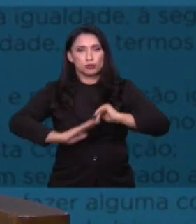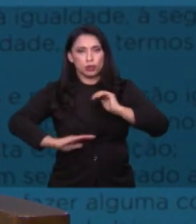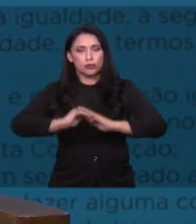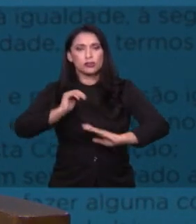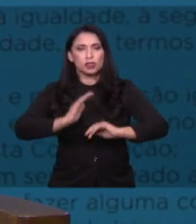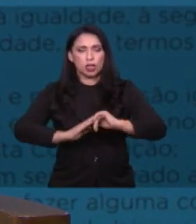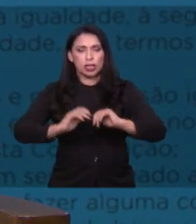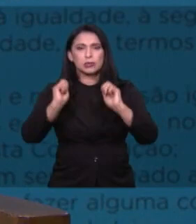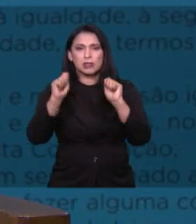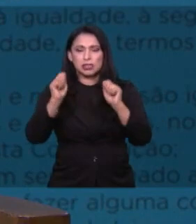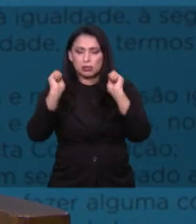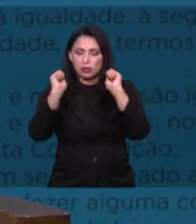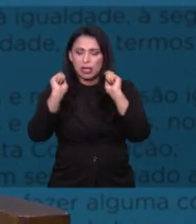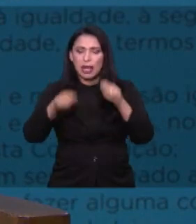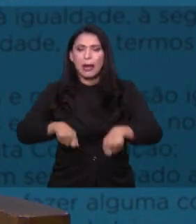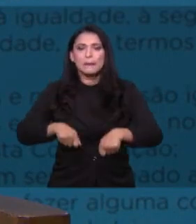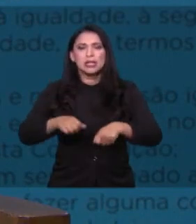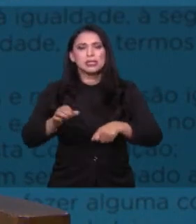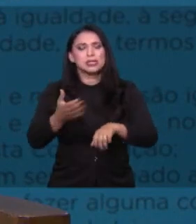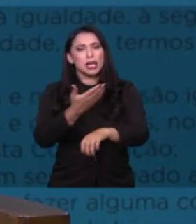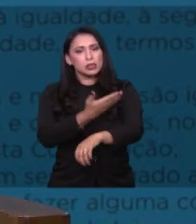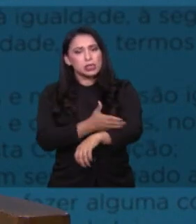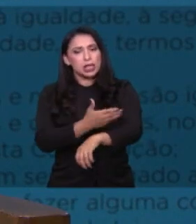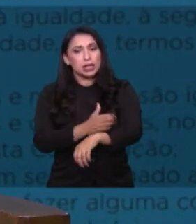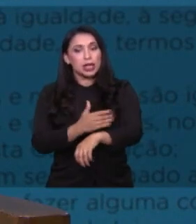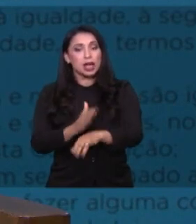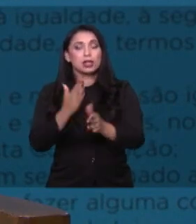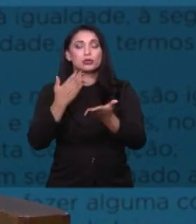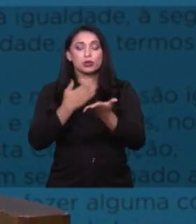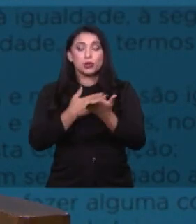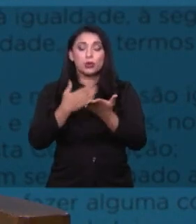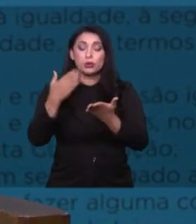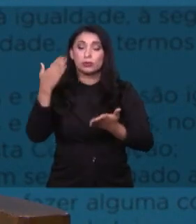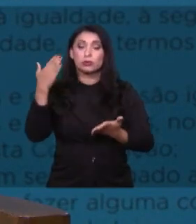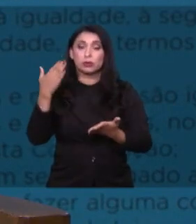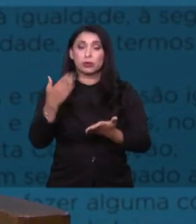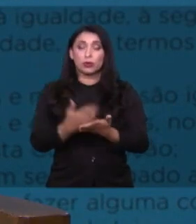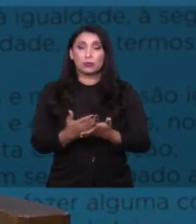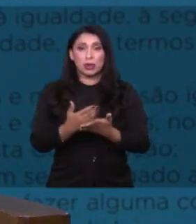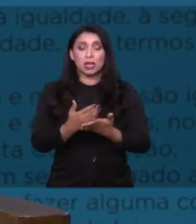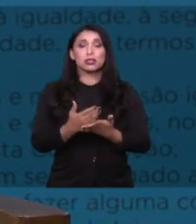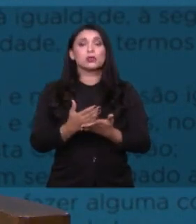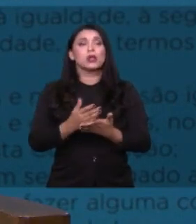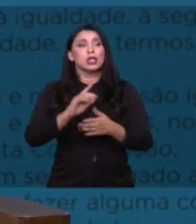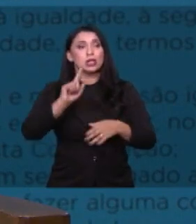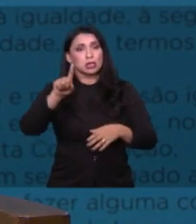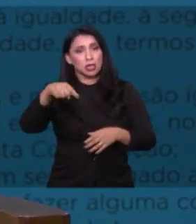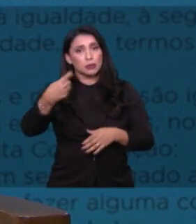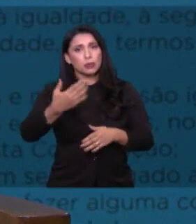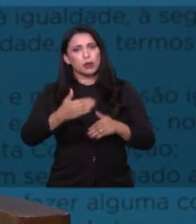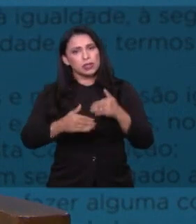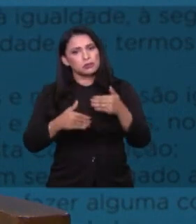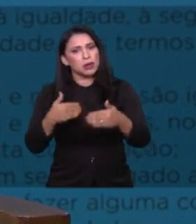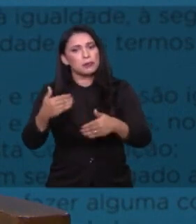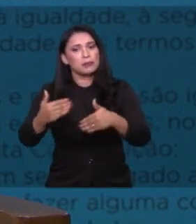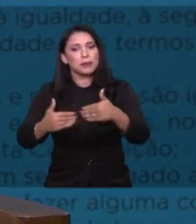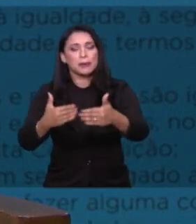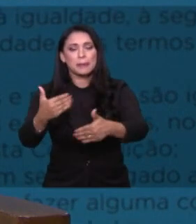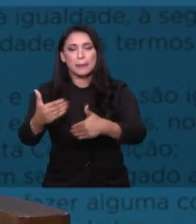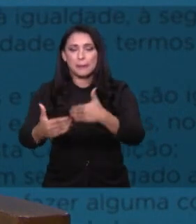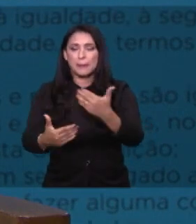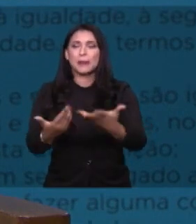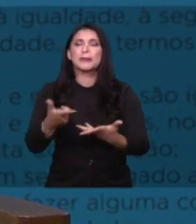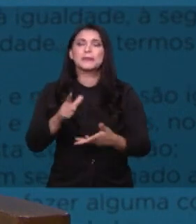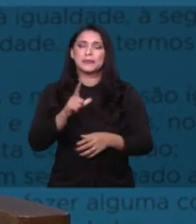profissionais, tanto inicial quanto ao longo do processo todo. Eles têm essa